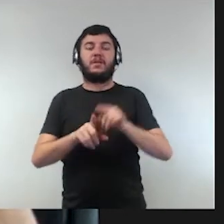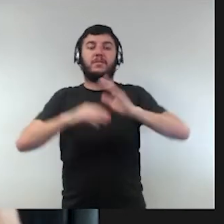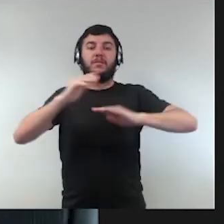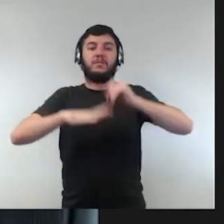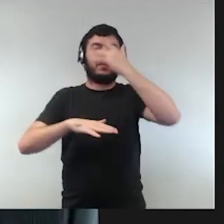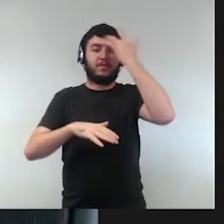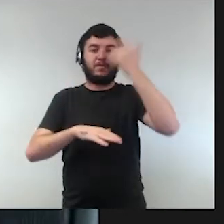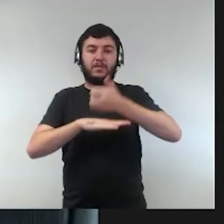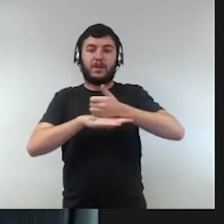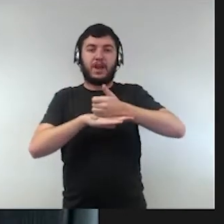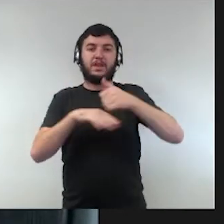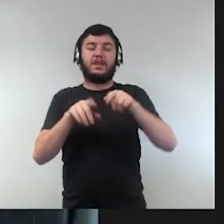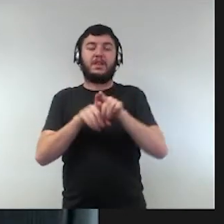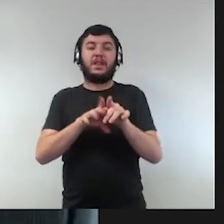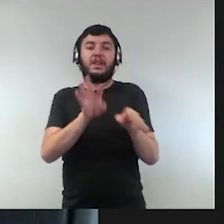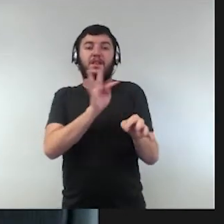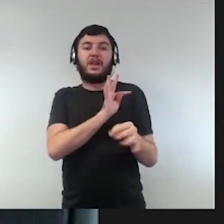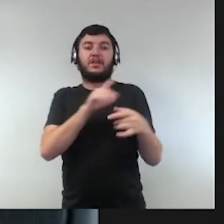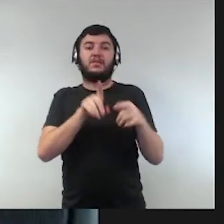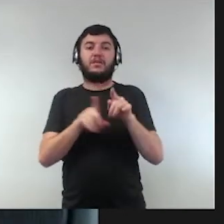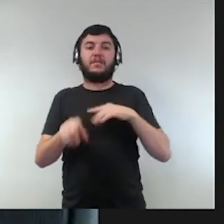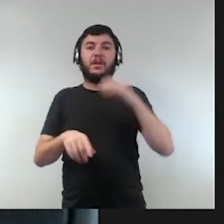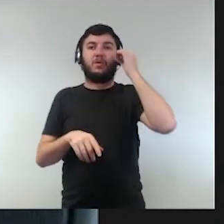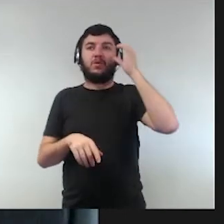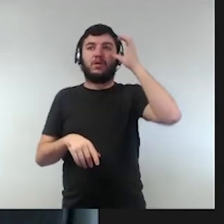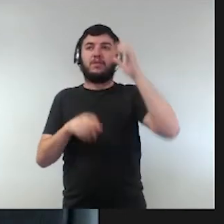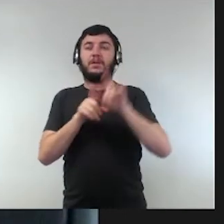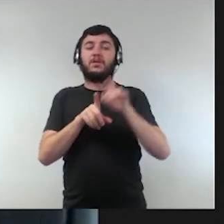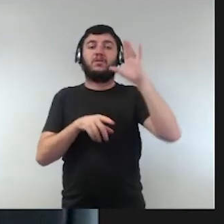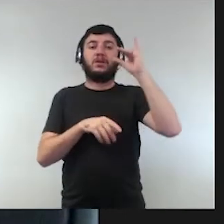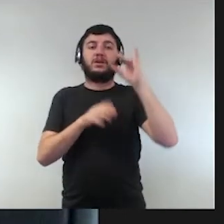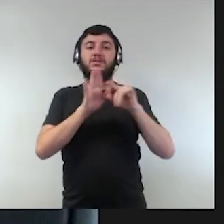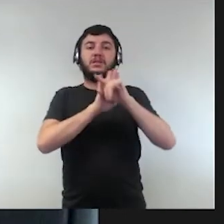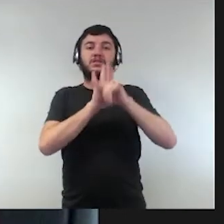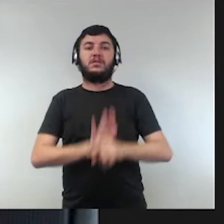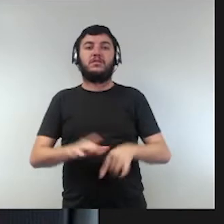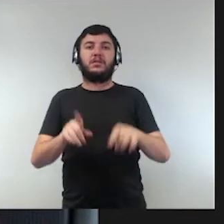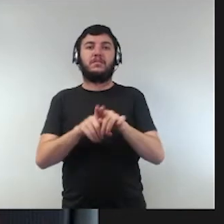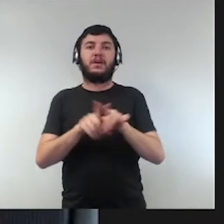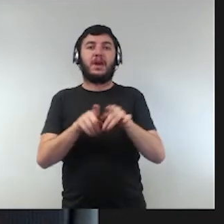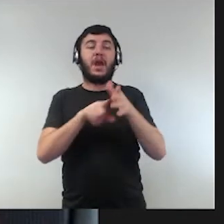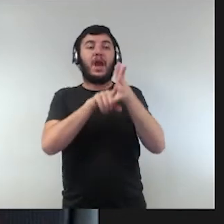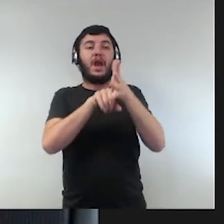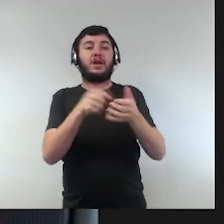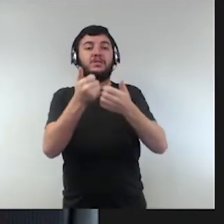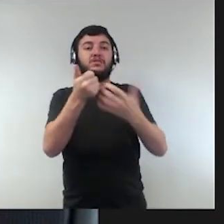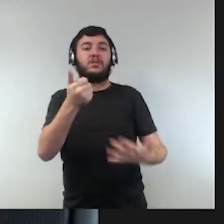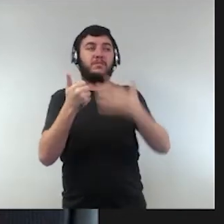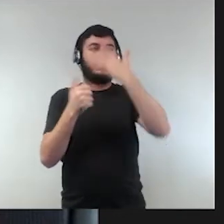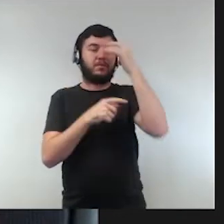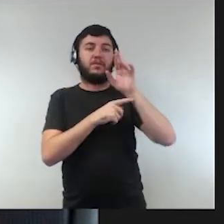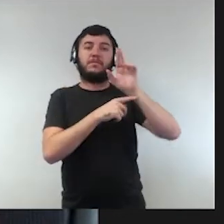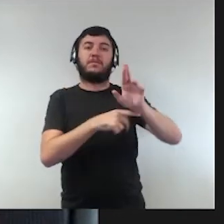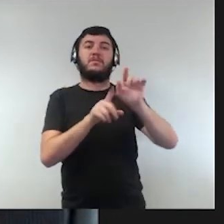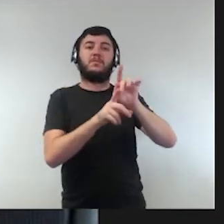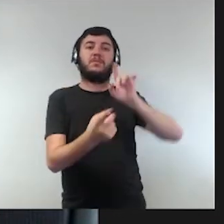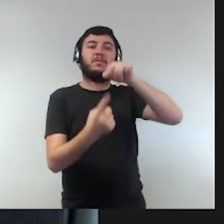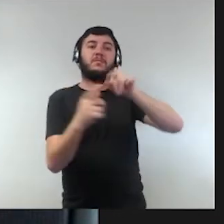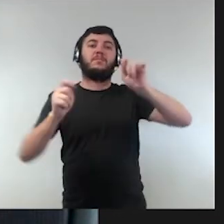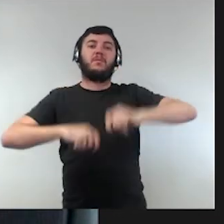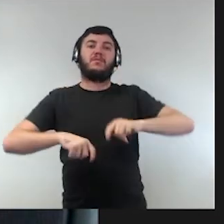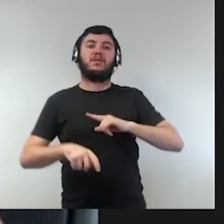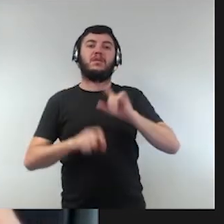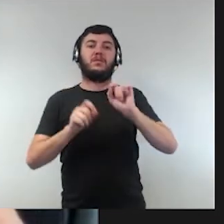conhecimento científico, para prestar todo esse assessoramento aos nossos representantes, para que haja realmente esse investimento